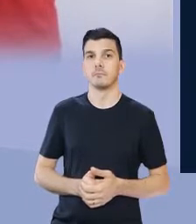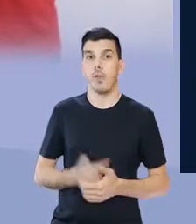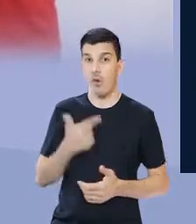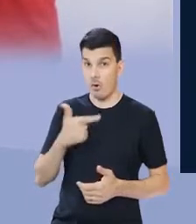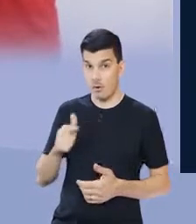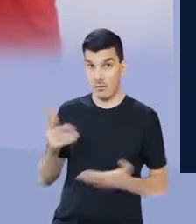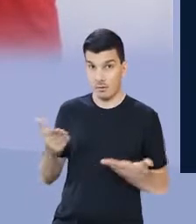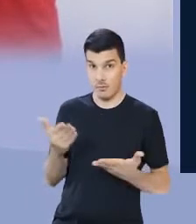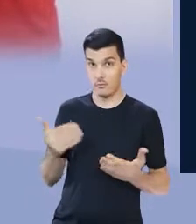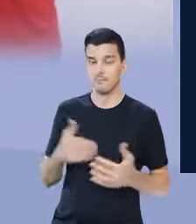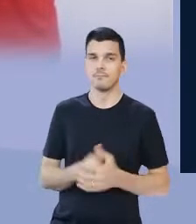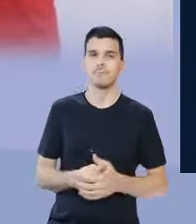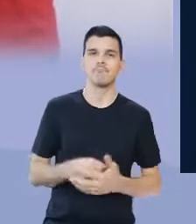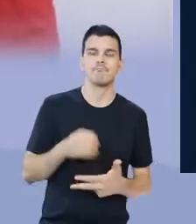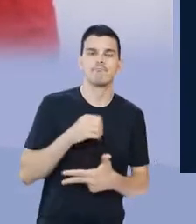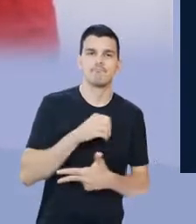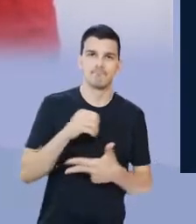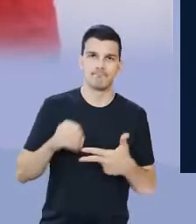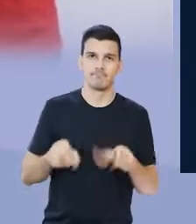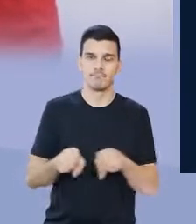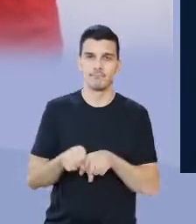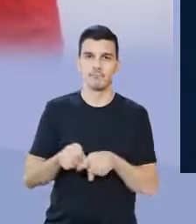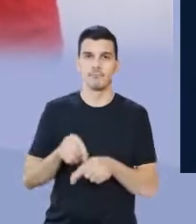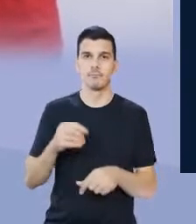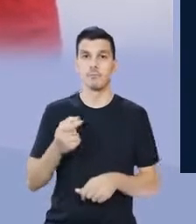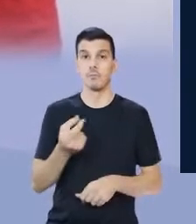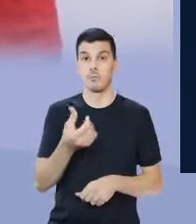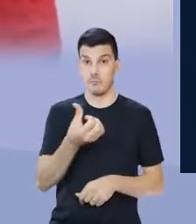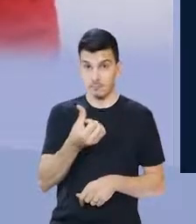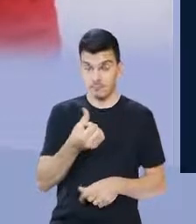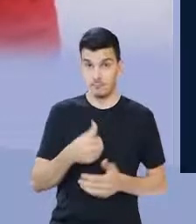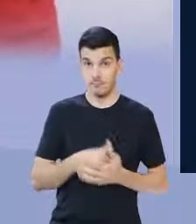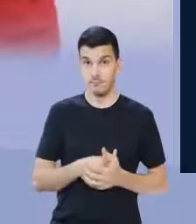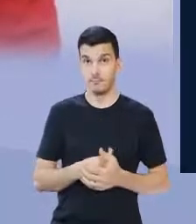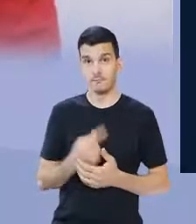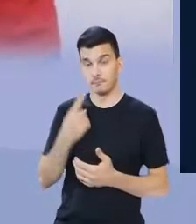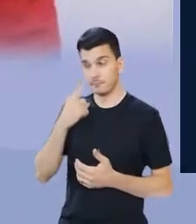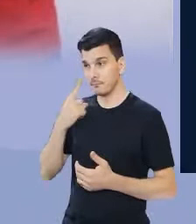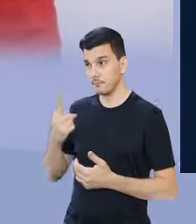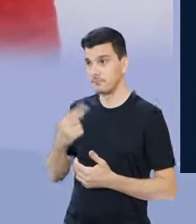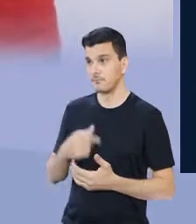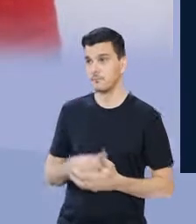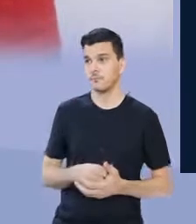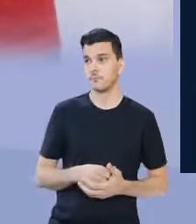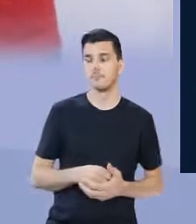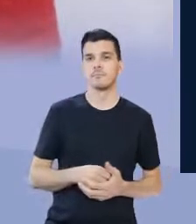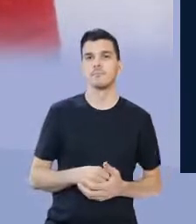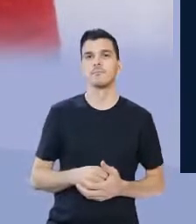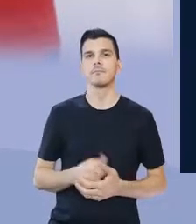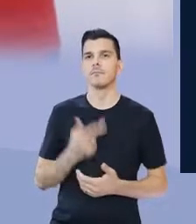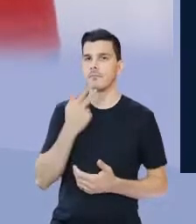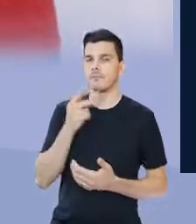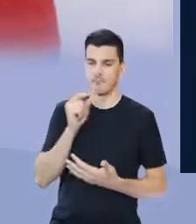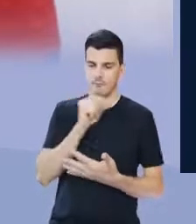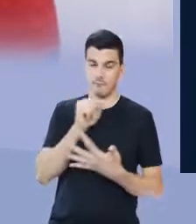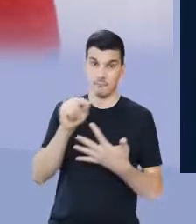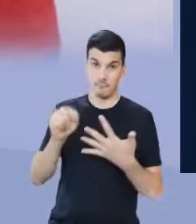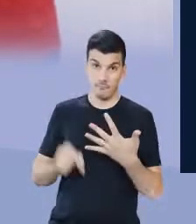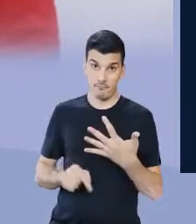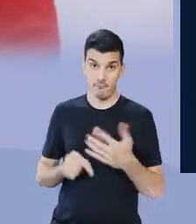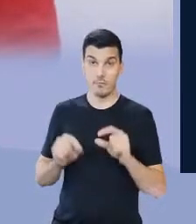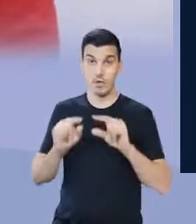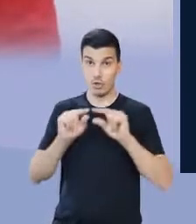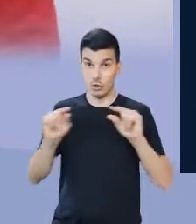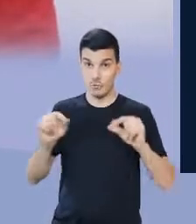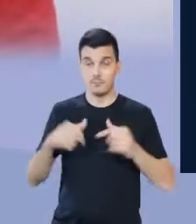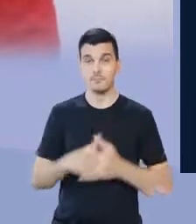Enem de 2016. Está ali, linda, maravilhosa a questão, e a gente vai olhar primeiro lá o título. Italian